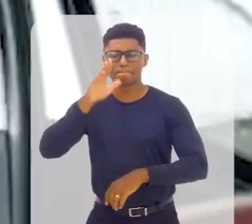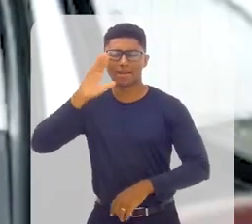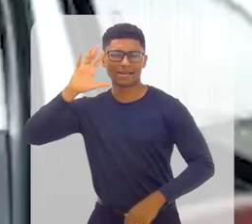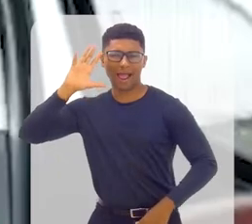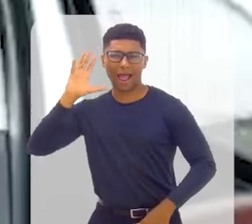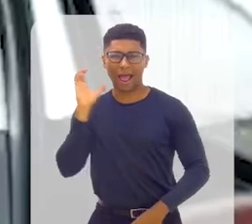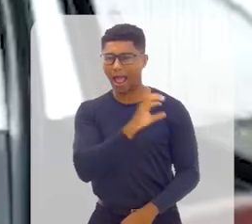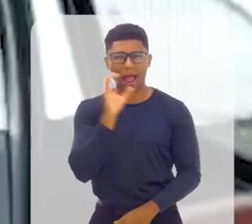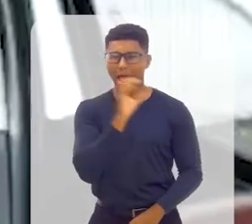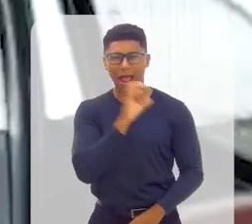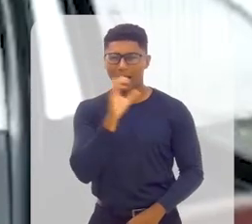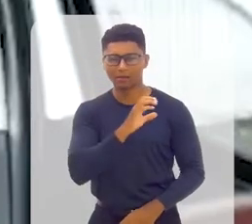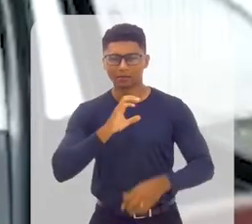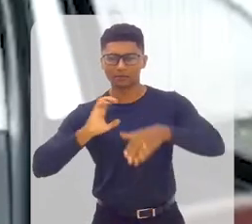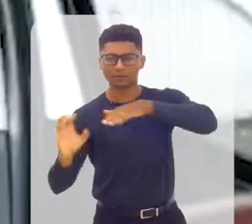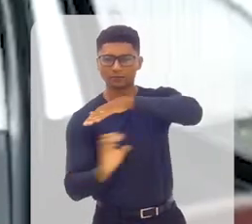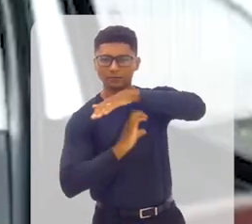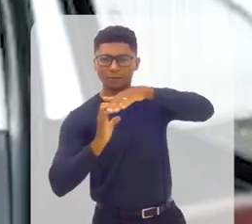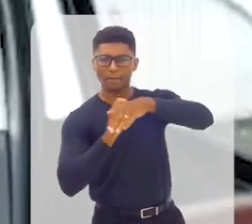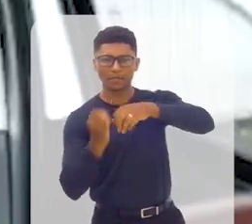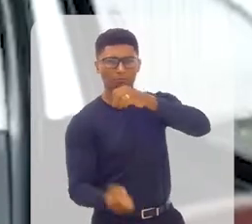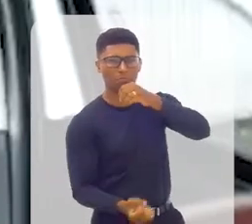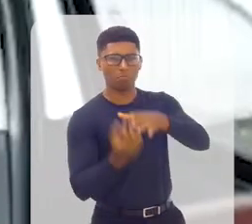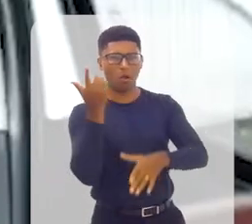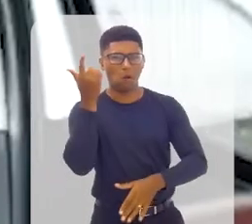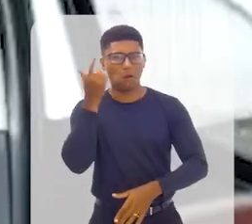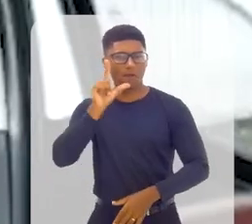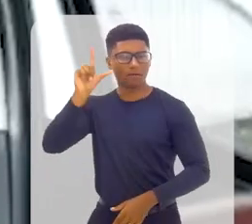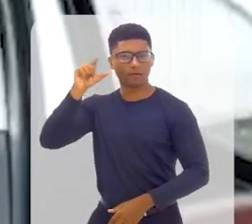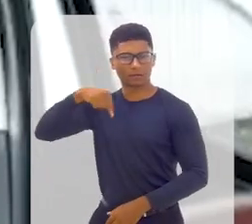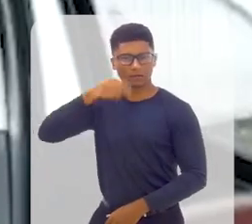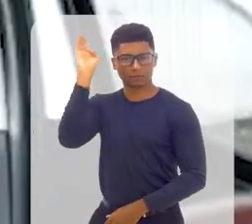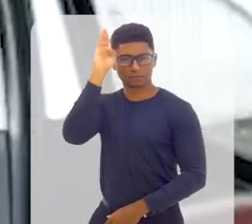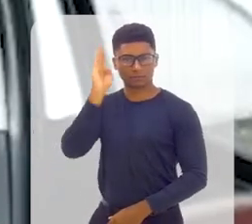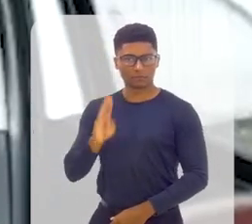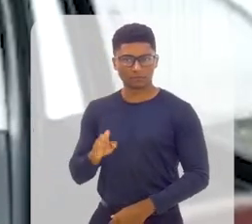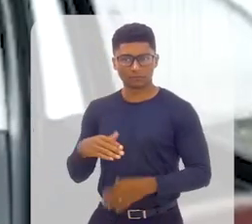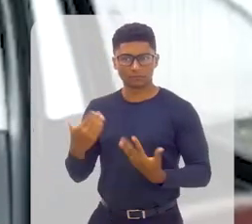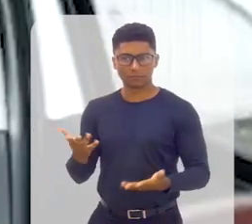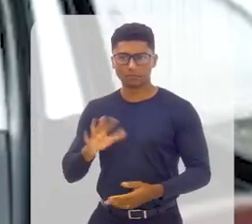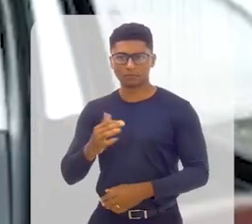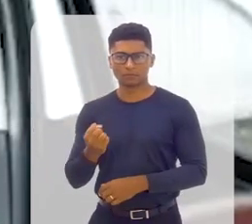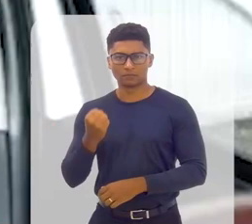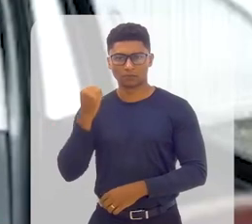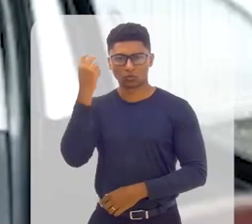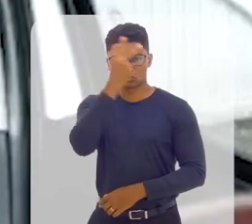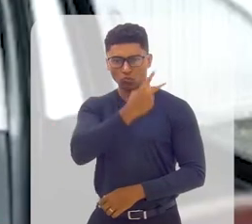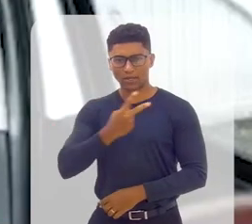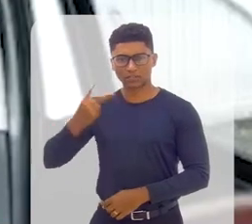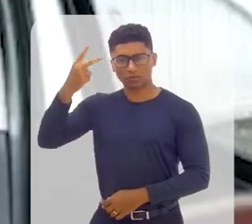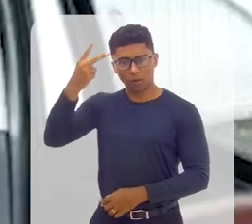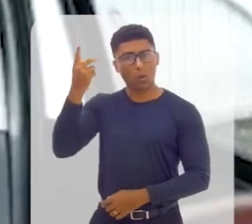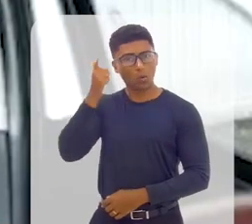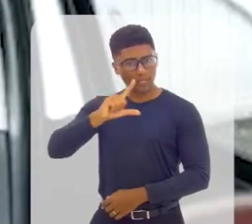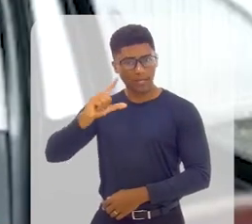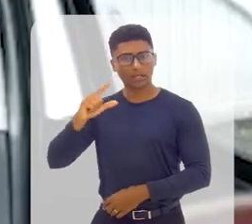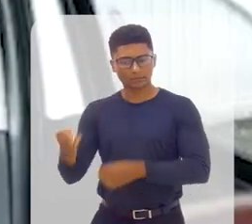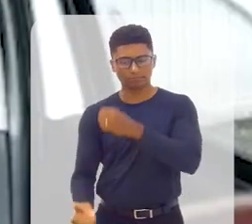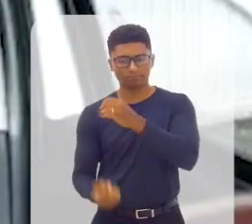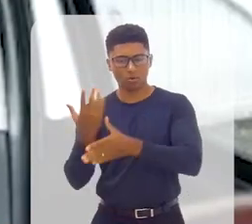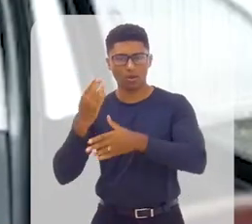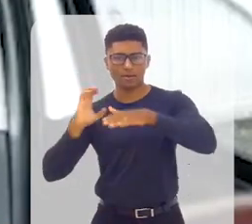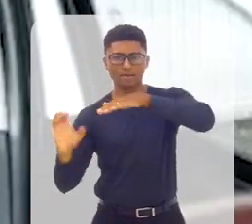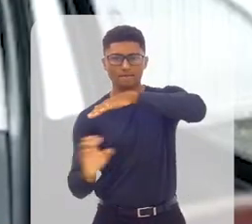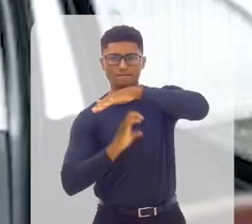rápida, para abrir empresa hoje em todo o Brasil, né? Abrimos em torno de 2 horas você tem uma empresa aberta. Isso é fato hoje, nos dias de